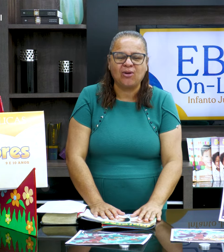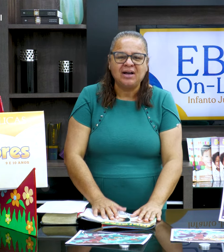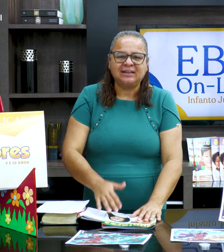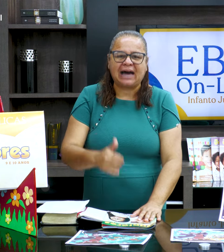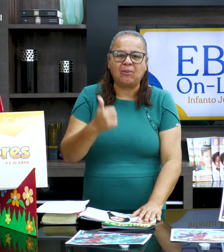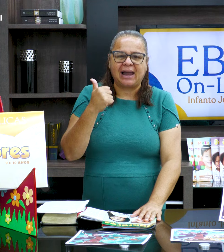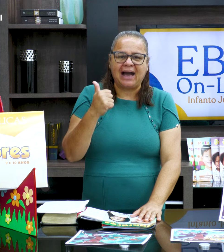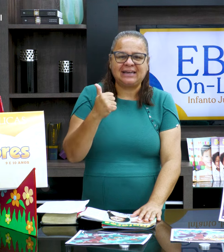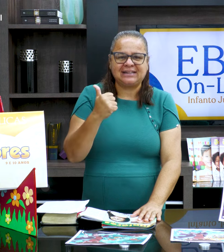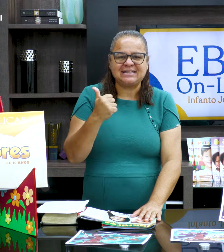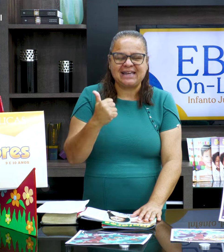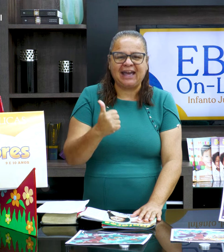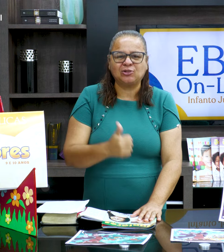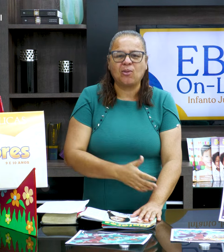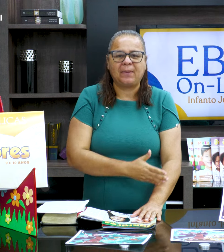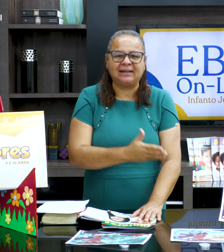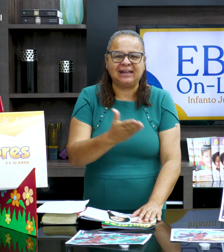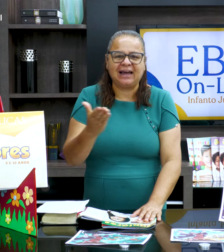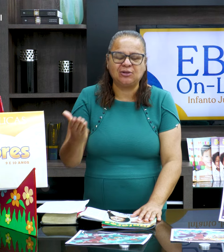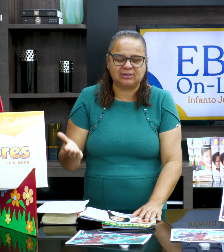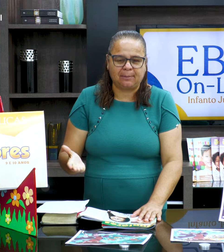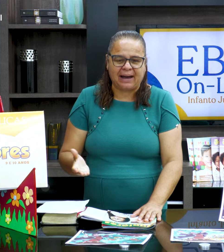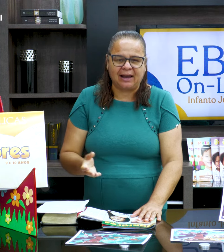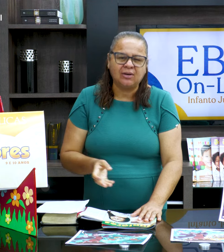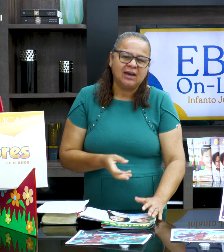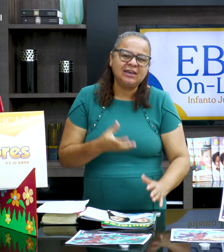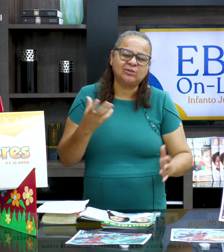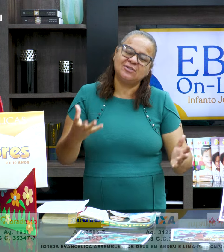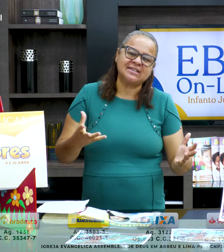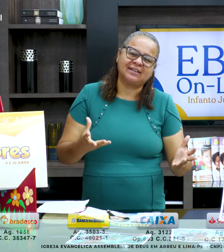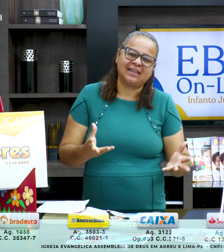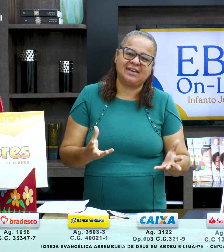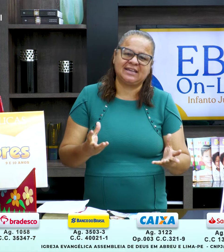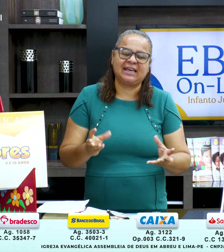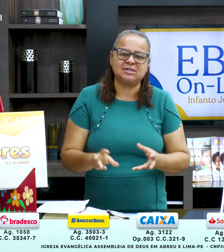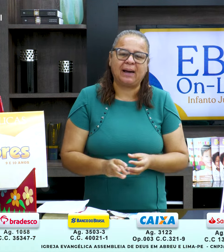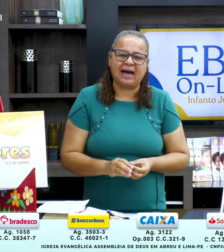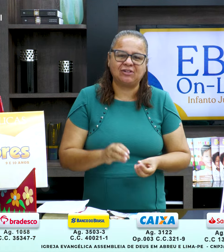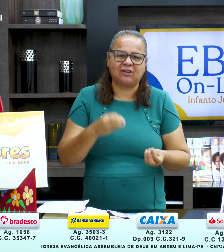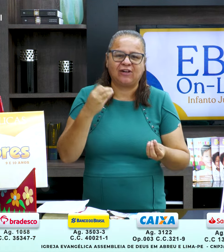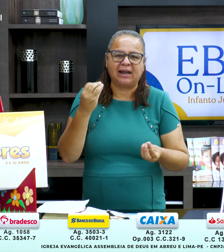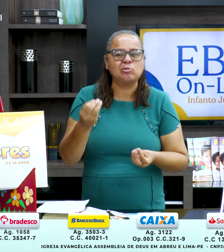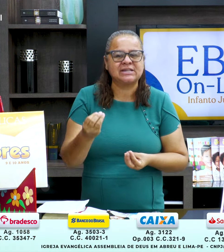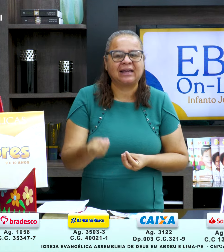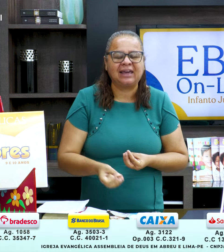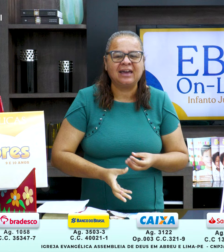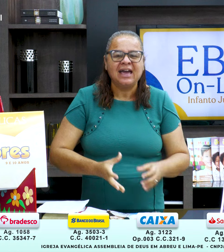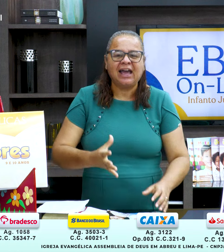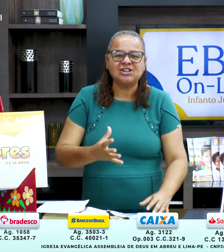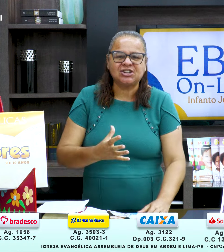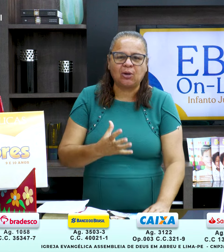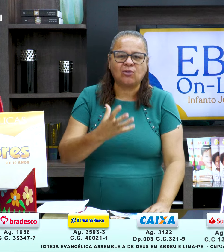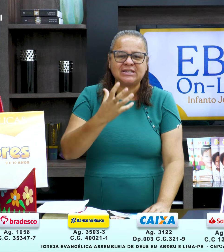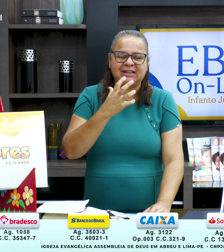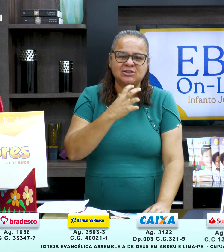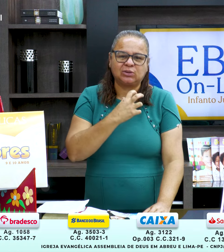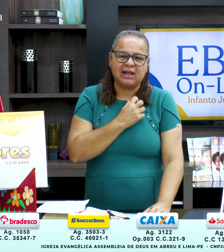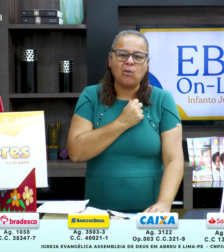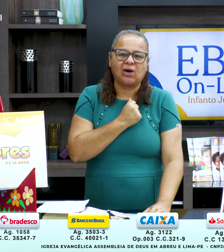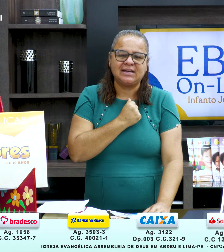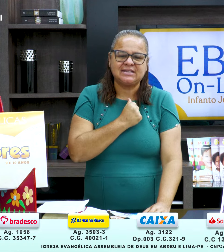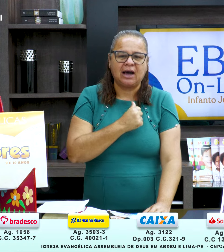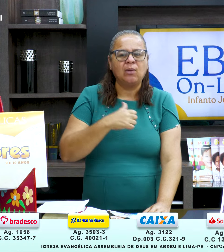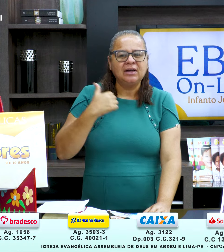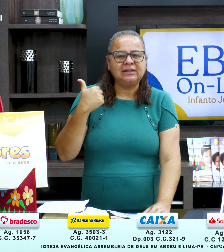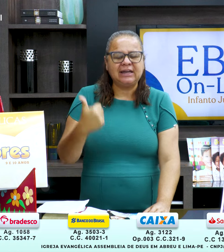professor dá um like Tá certo Compartilha aí o trabalho e eu tenho certeza que as palavras que falamos aqui encheu Com certeza